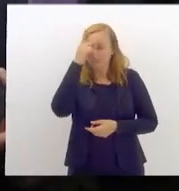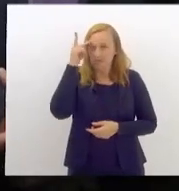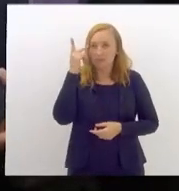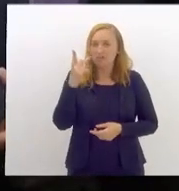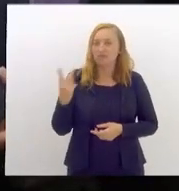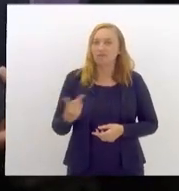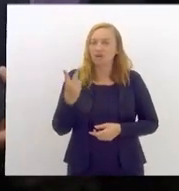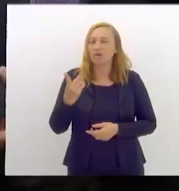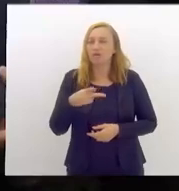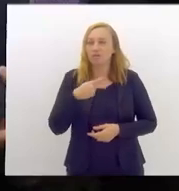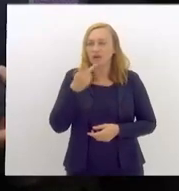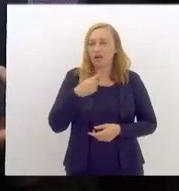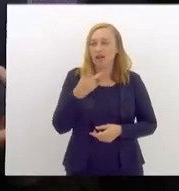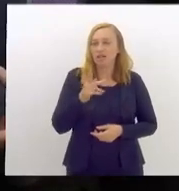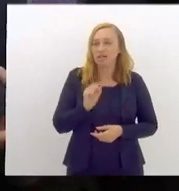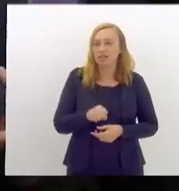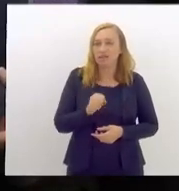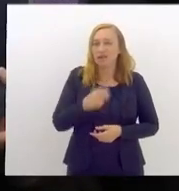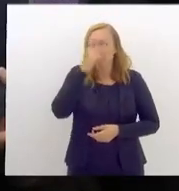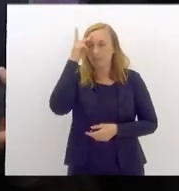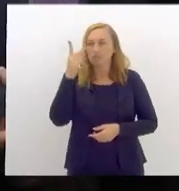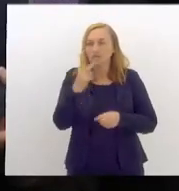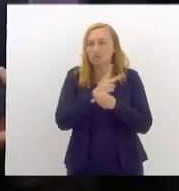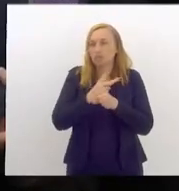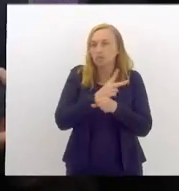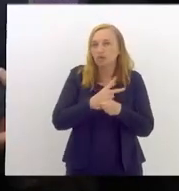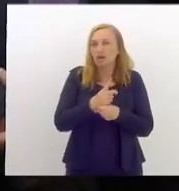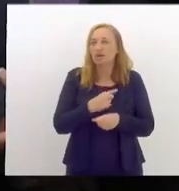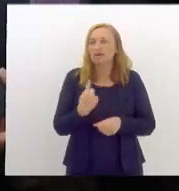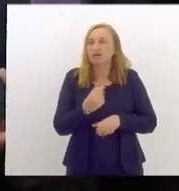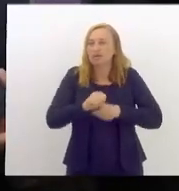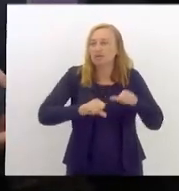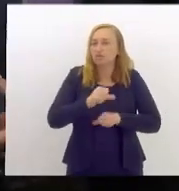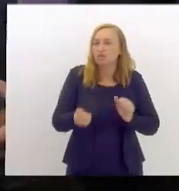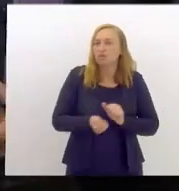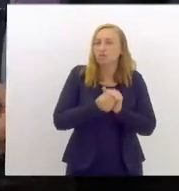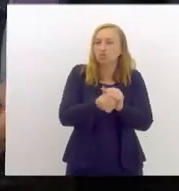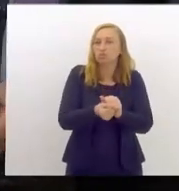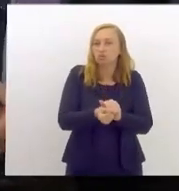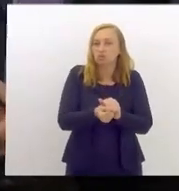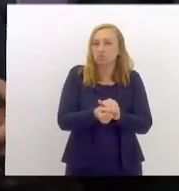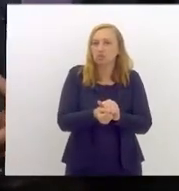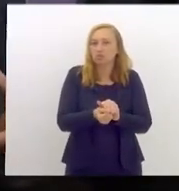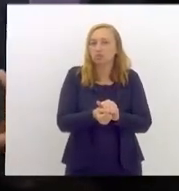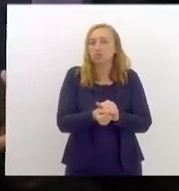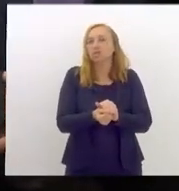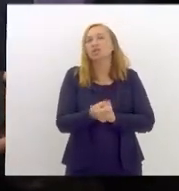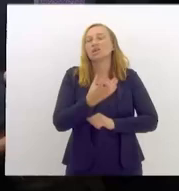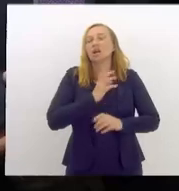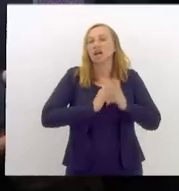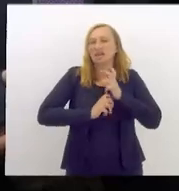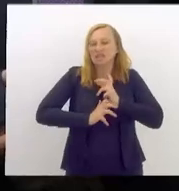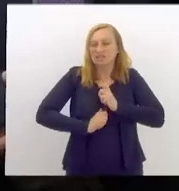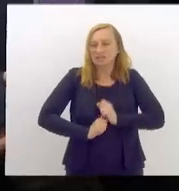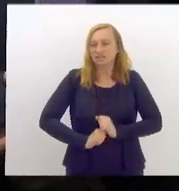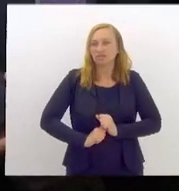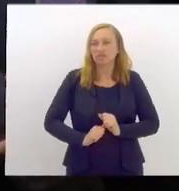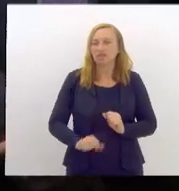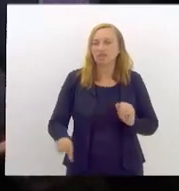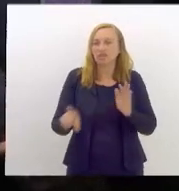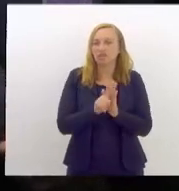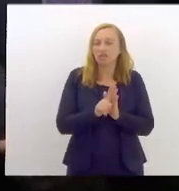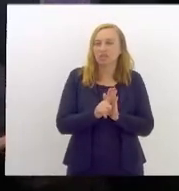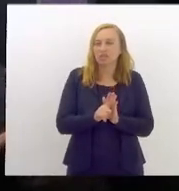vale a pena falar pessoas que nos procuraram transformamos juntos dramas receios angústias em leis